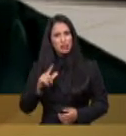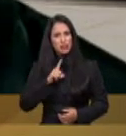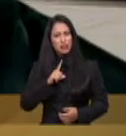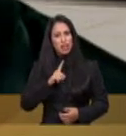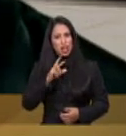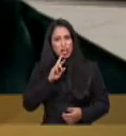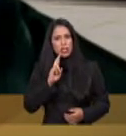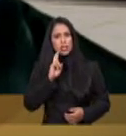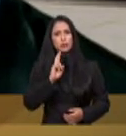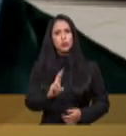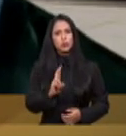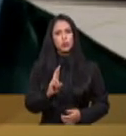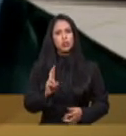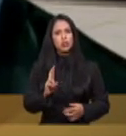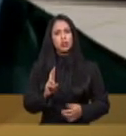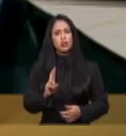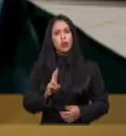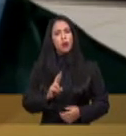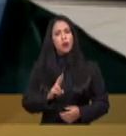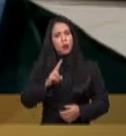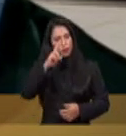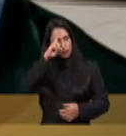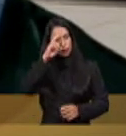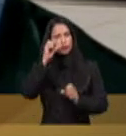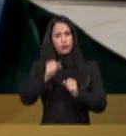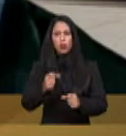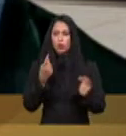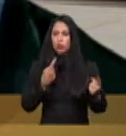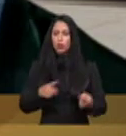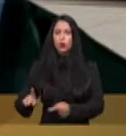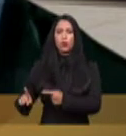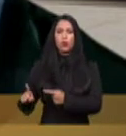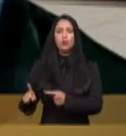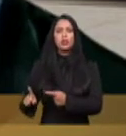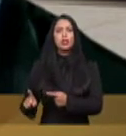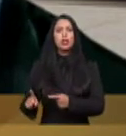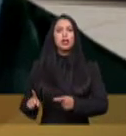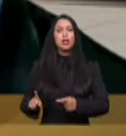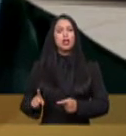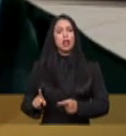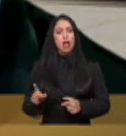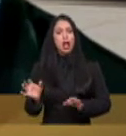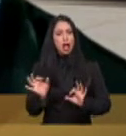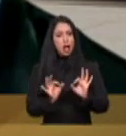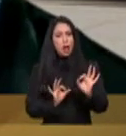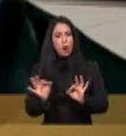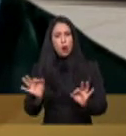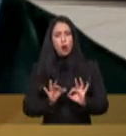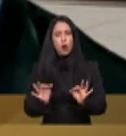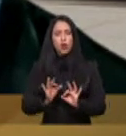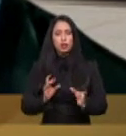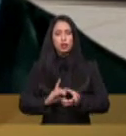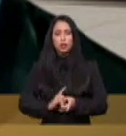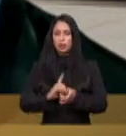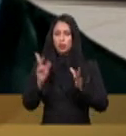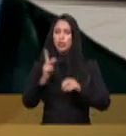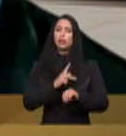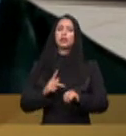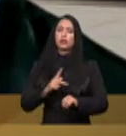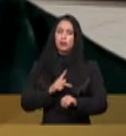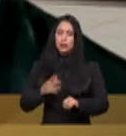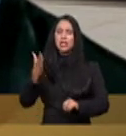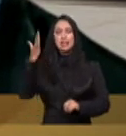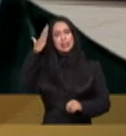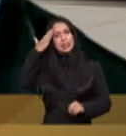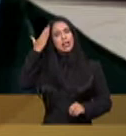para responder a agressões à ordem democrática do país. Ordem democrática que todos nós sabemos